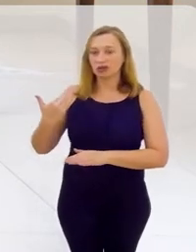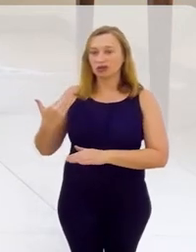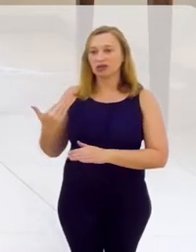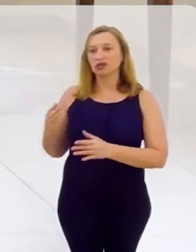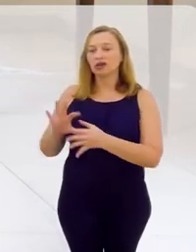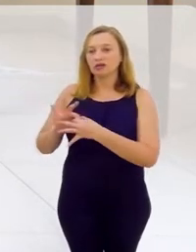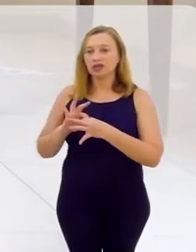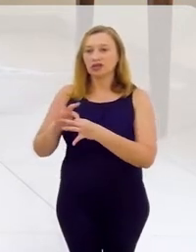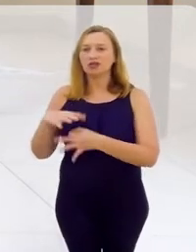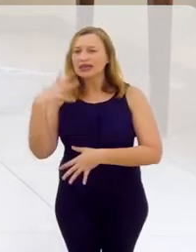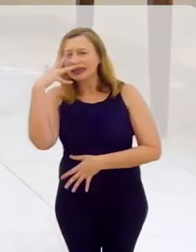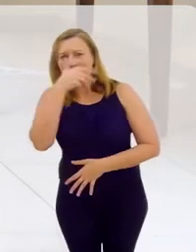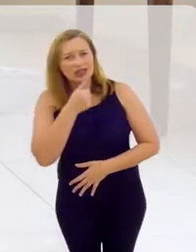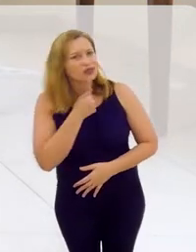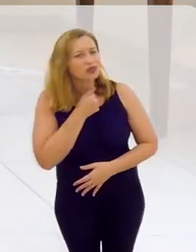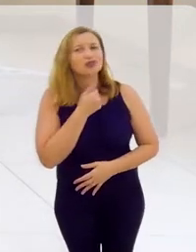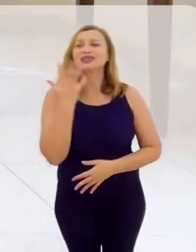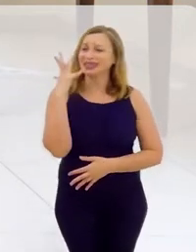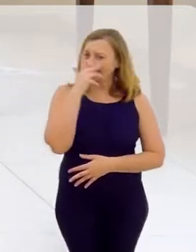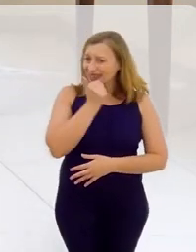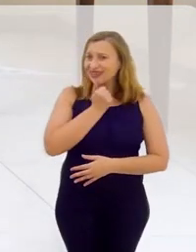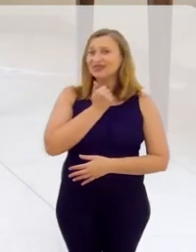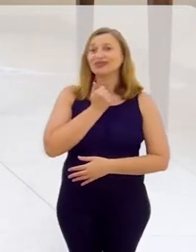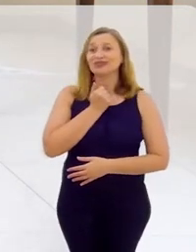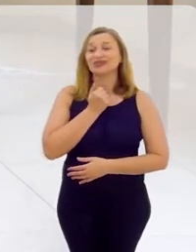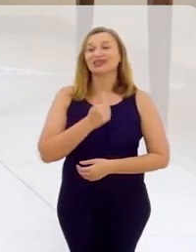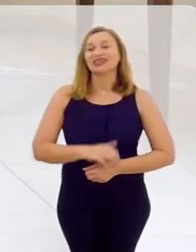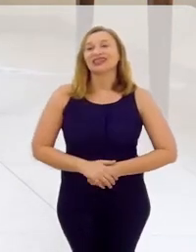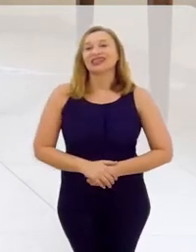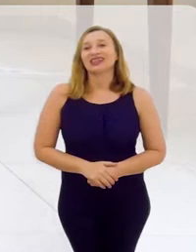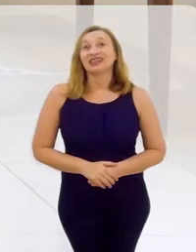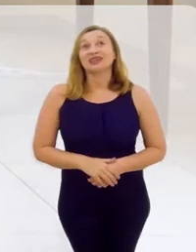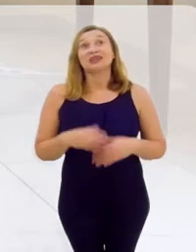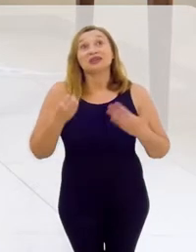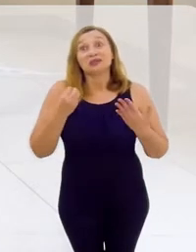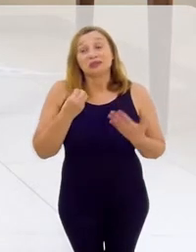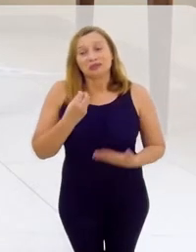morte. Que bonito! Muito bonito.